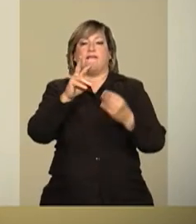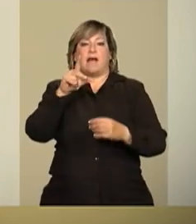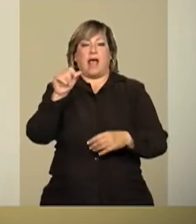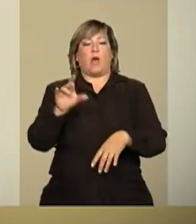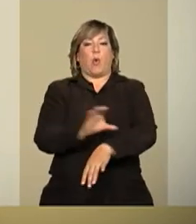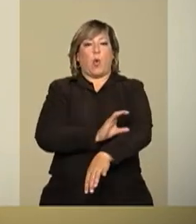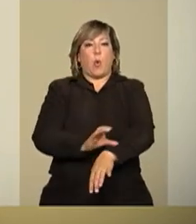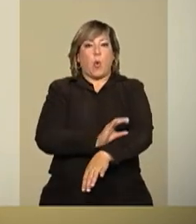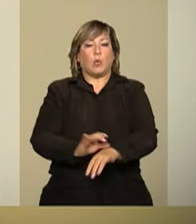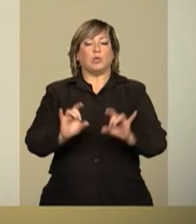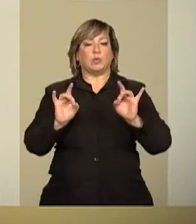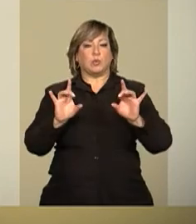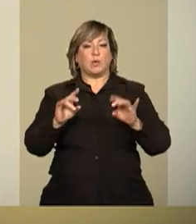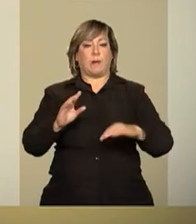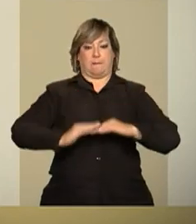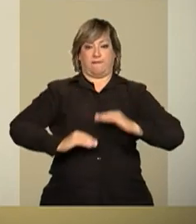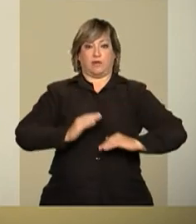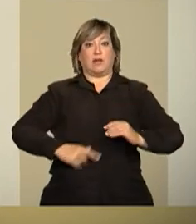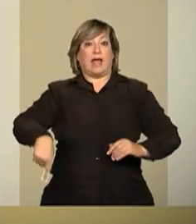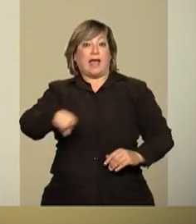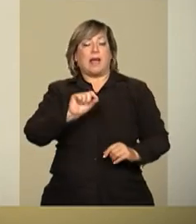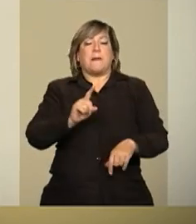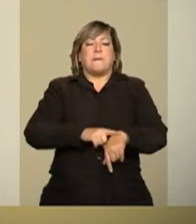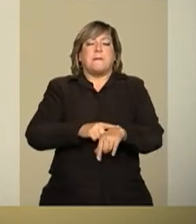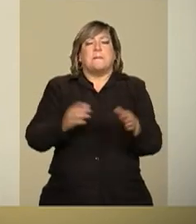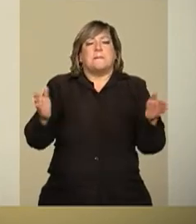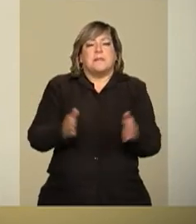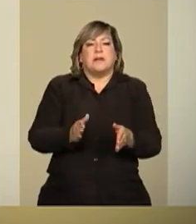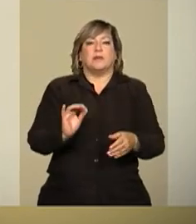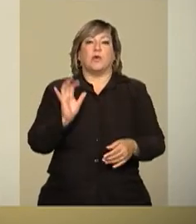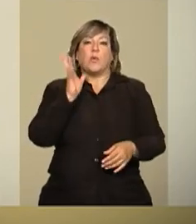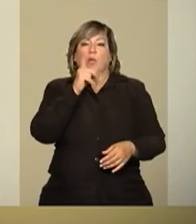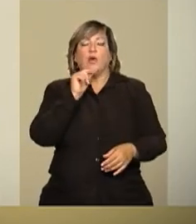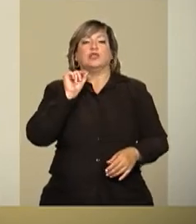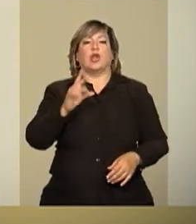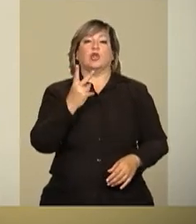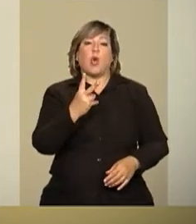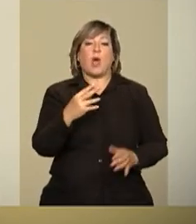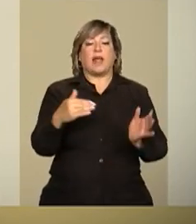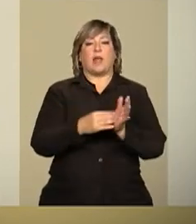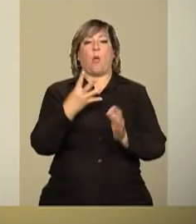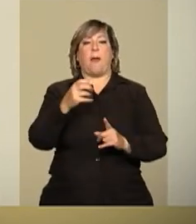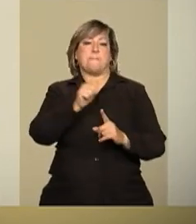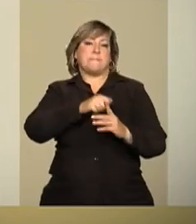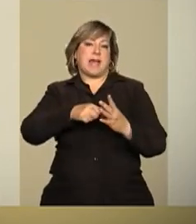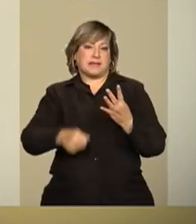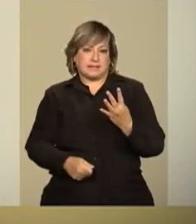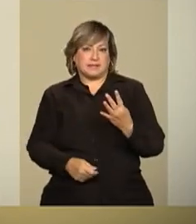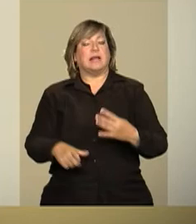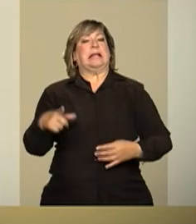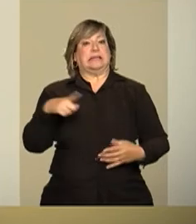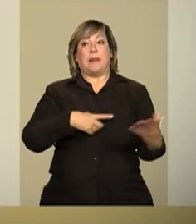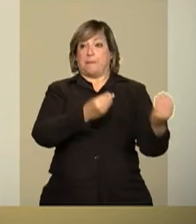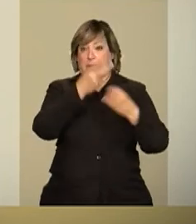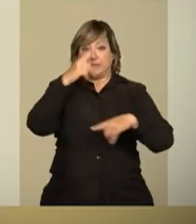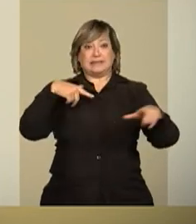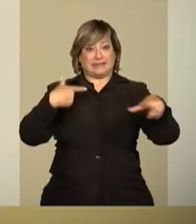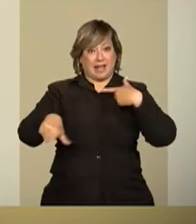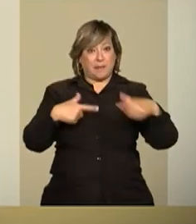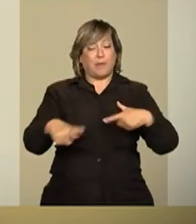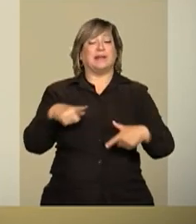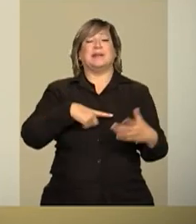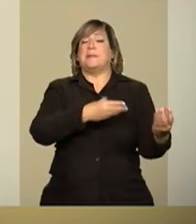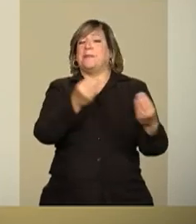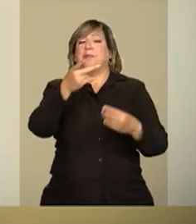qualificação profissional que são aqueles mais curtos que duram de 2 a 4 meses tem muito trabalhador tem